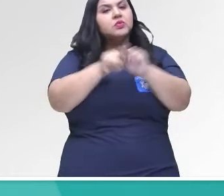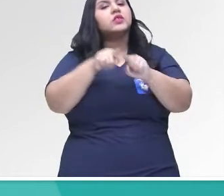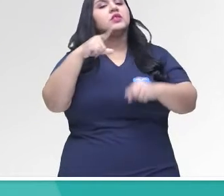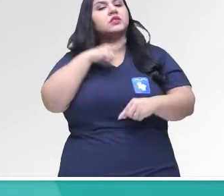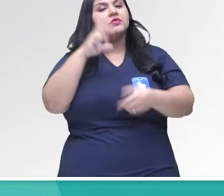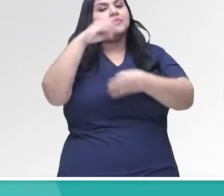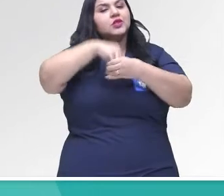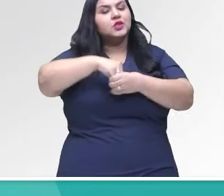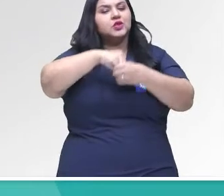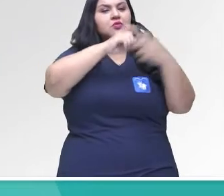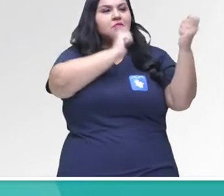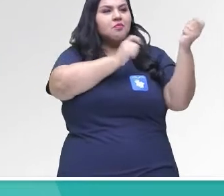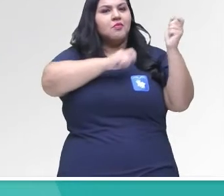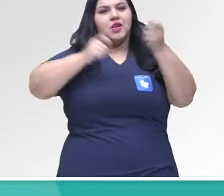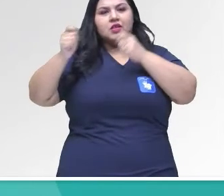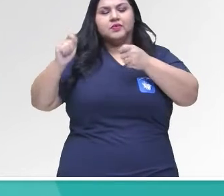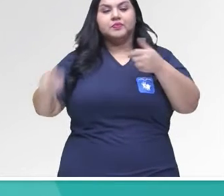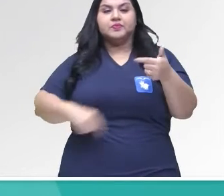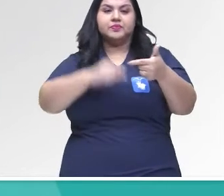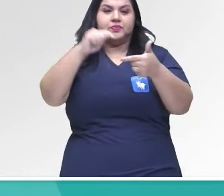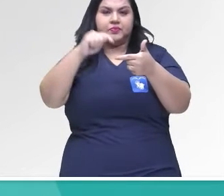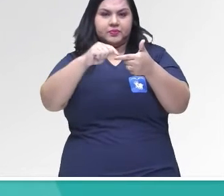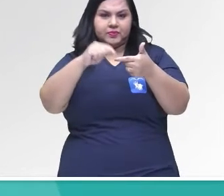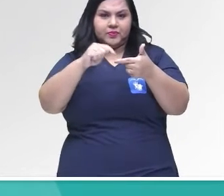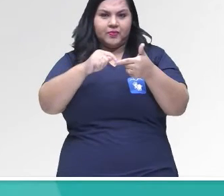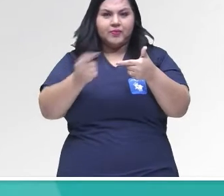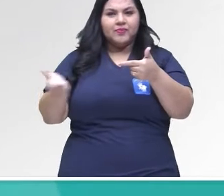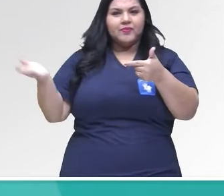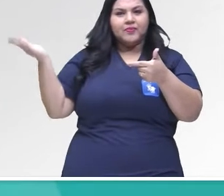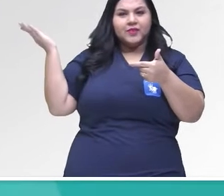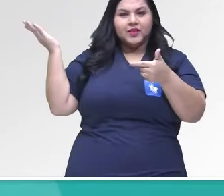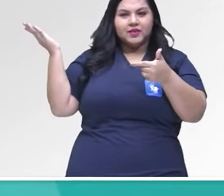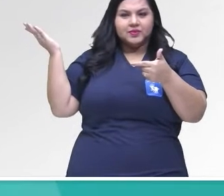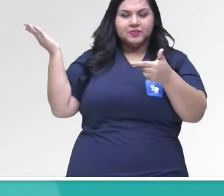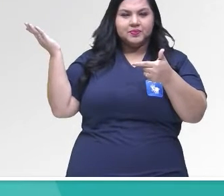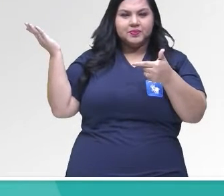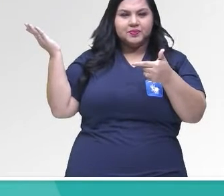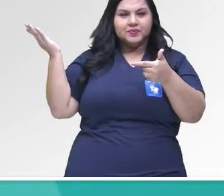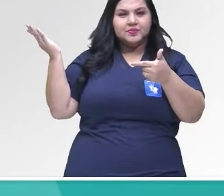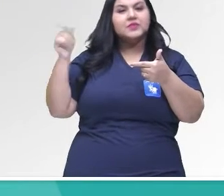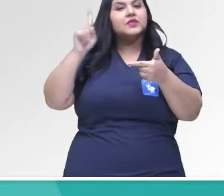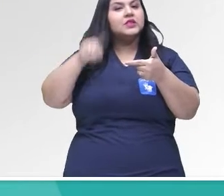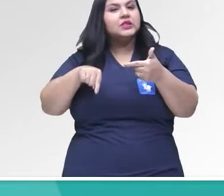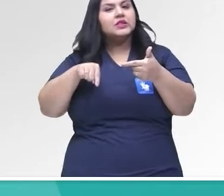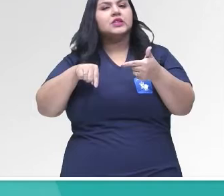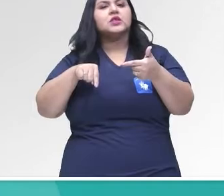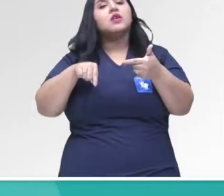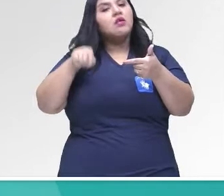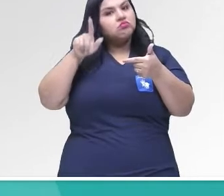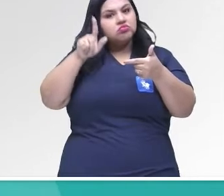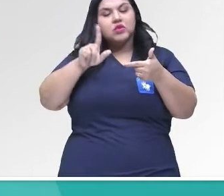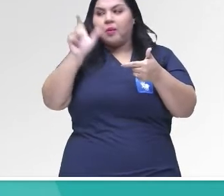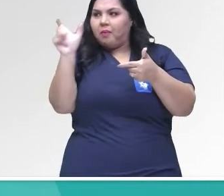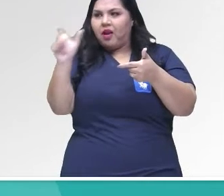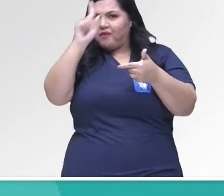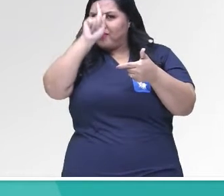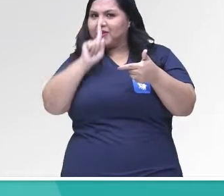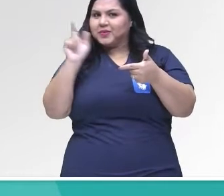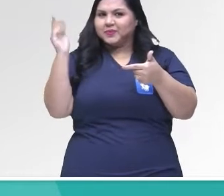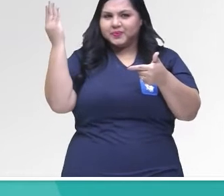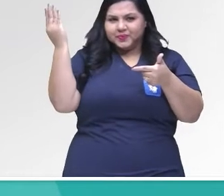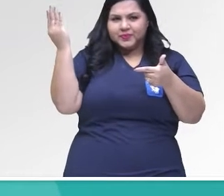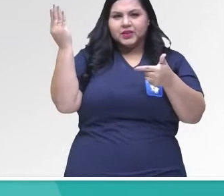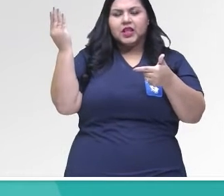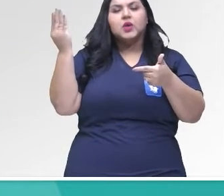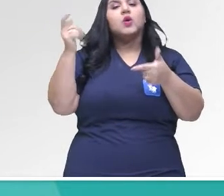maracatu. E aí nós temos a Dama do Passo. Vamos ver? A Dama do Passo é escrita dessa forma mesmo, tá? Que